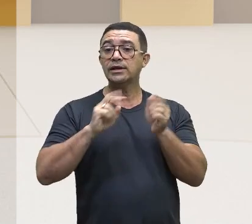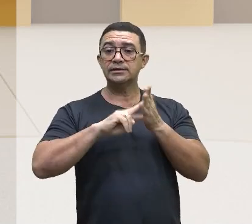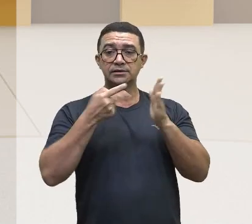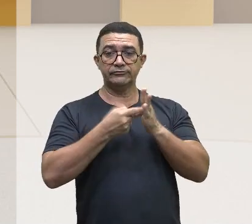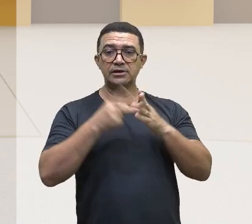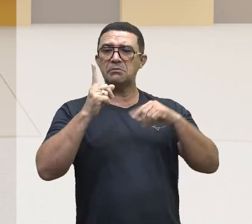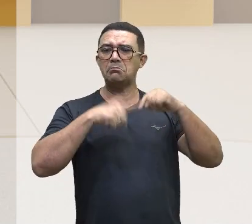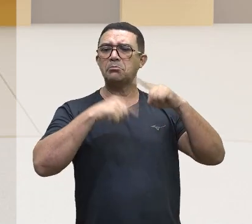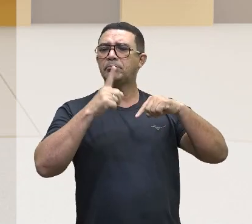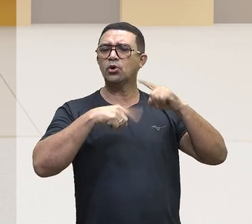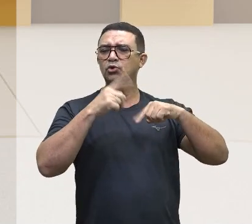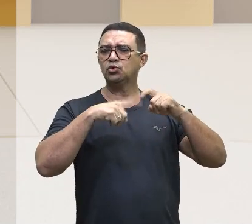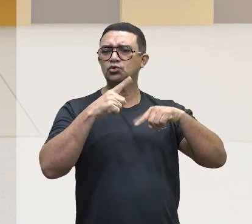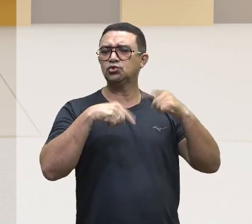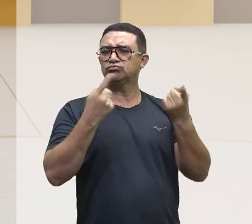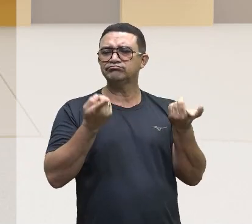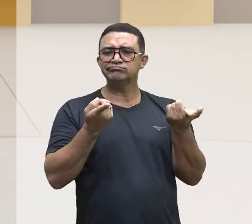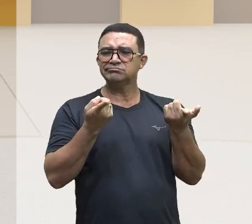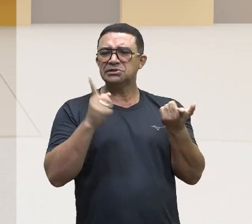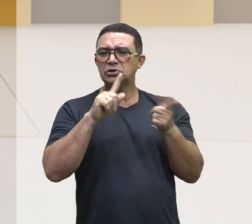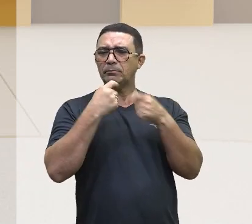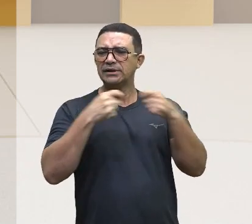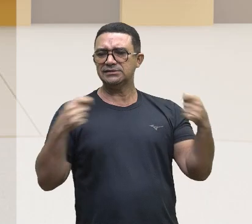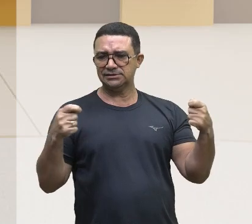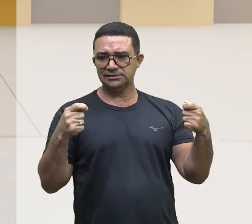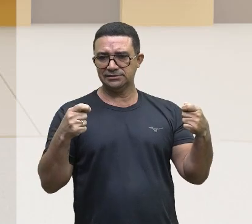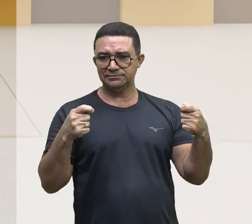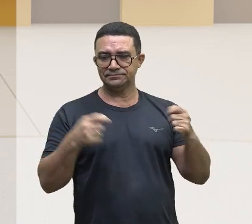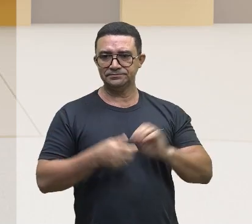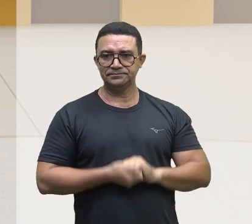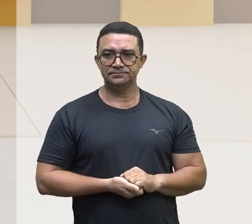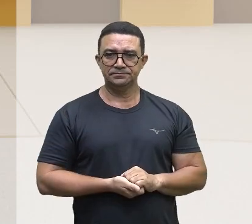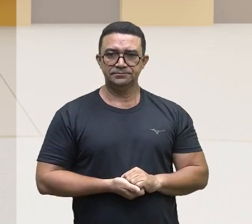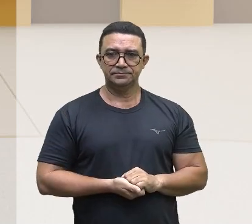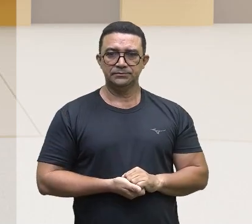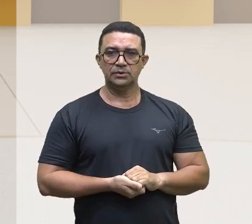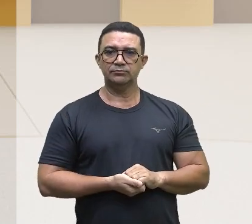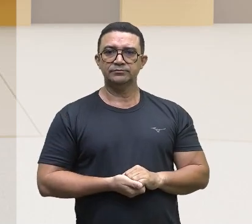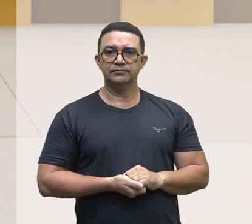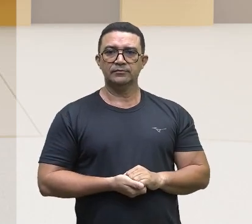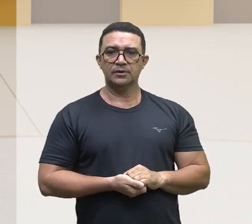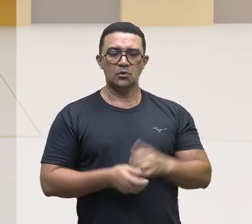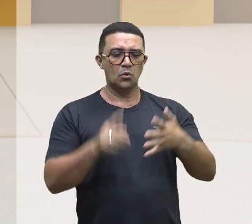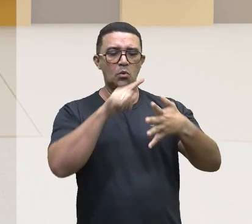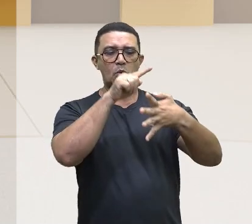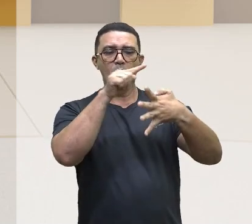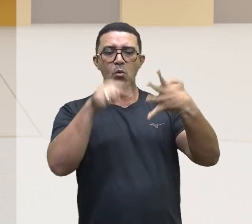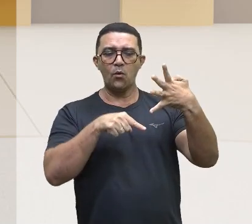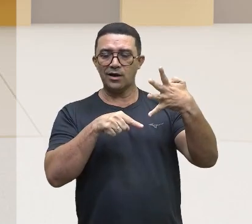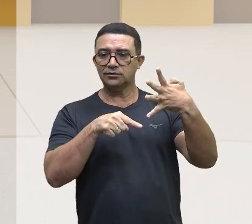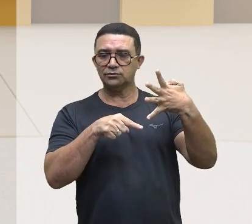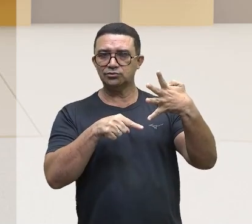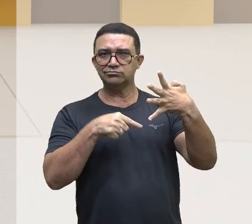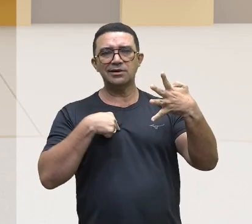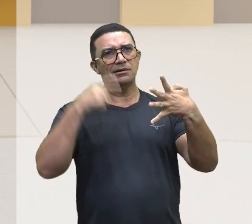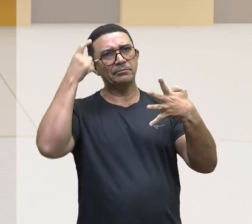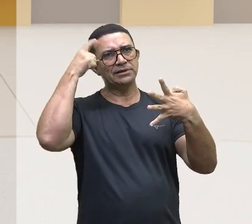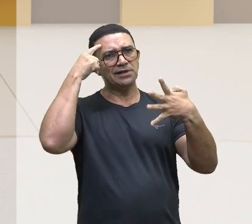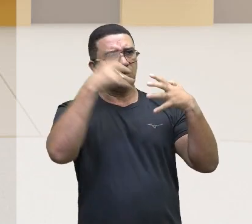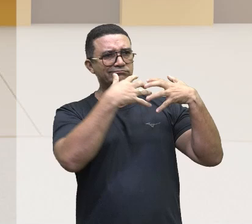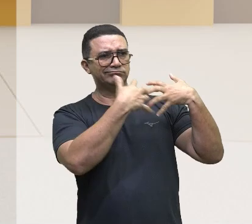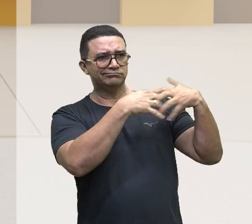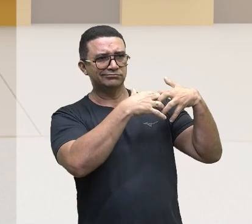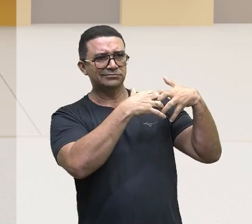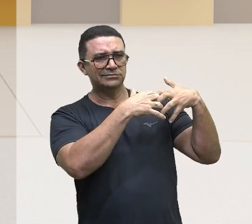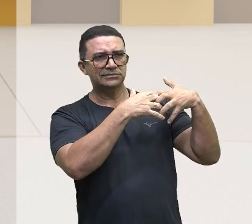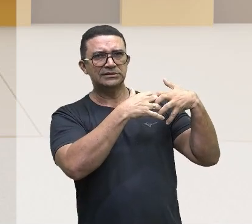produtos supérfluos? Então fica aí essas 4 perguntas para a gente refletir e entender e analisar se a gente